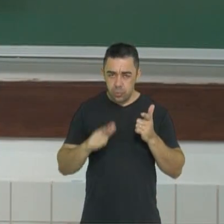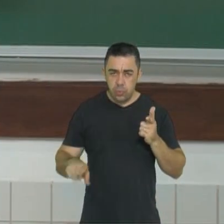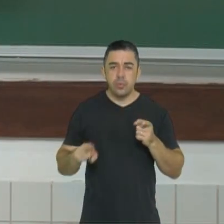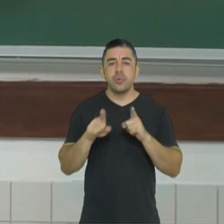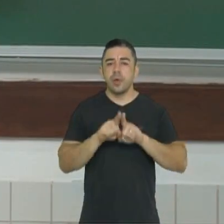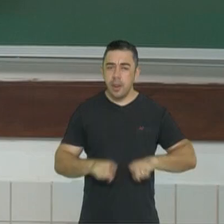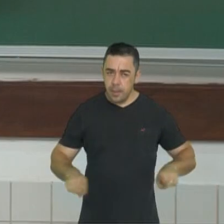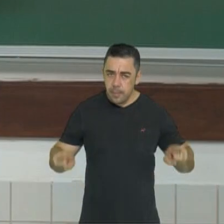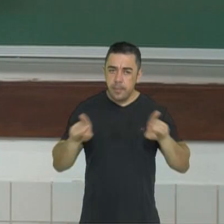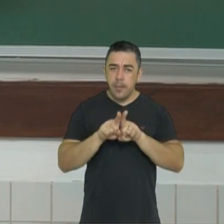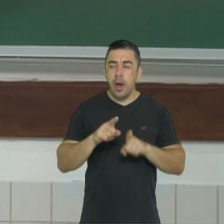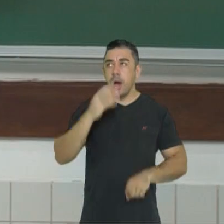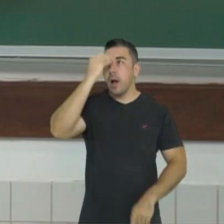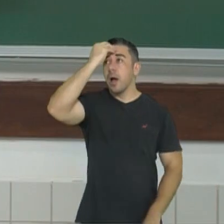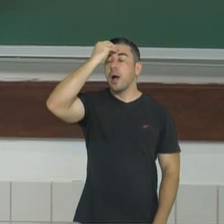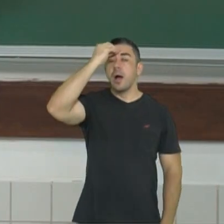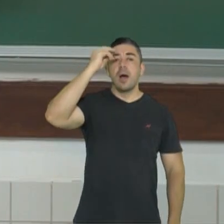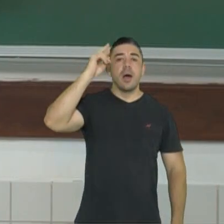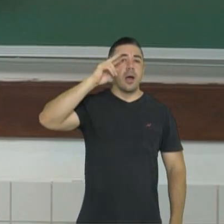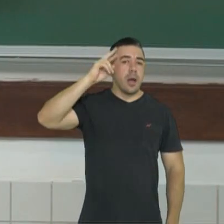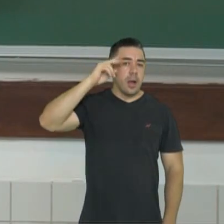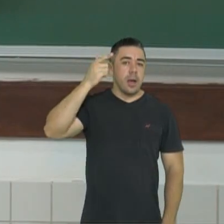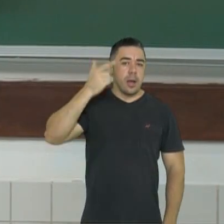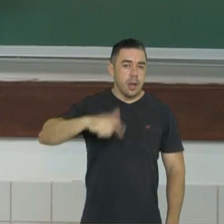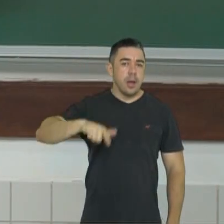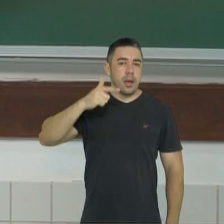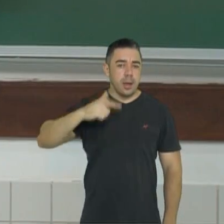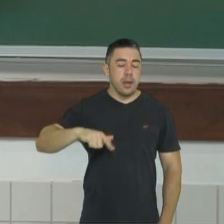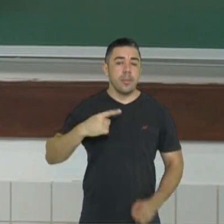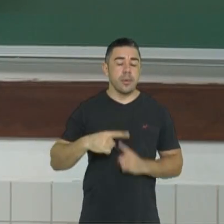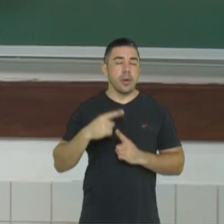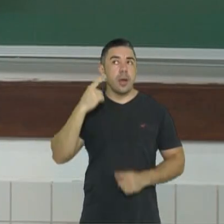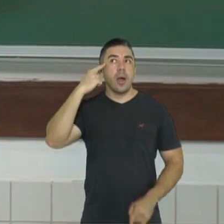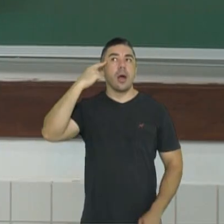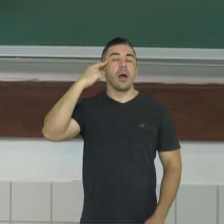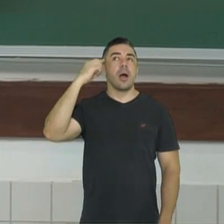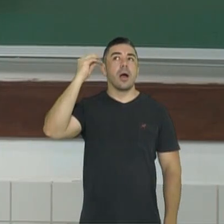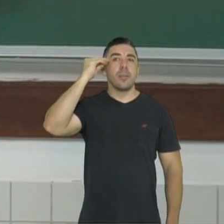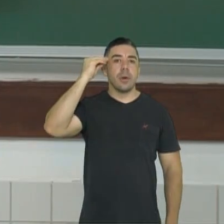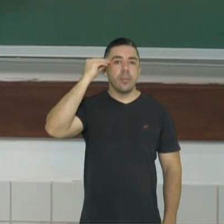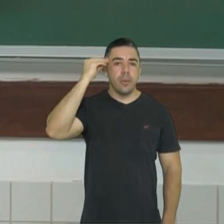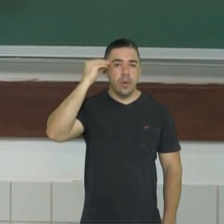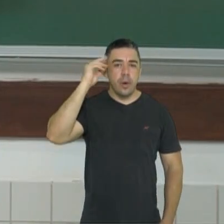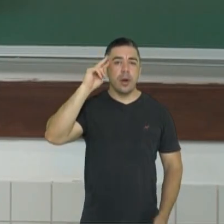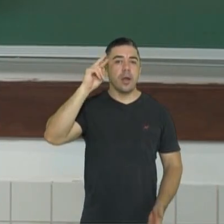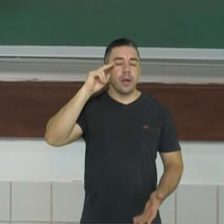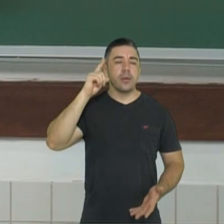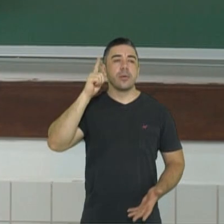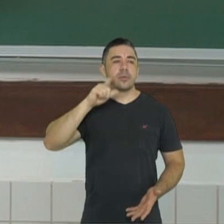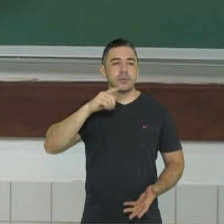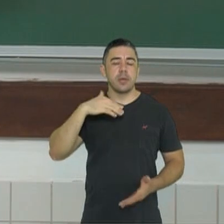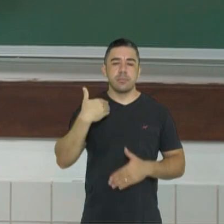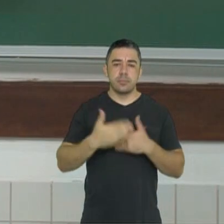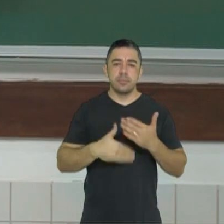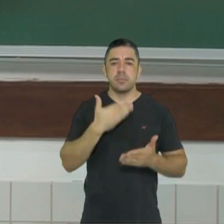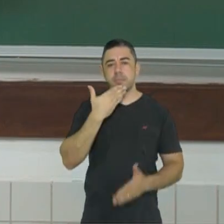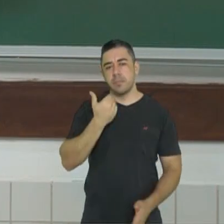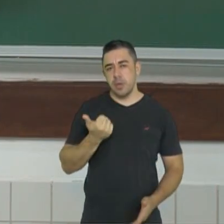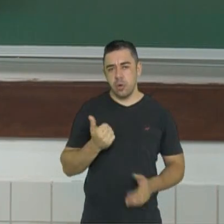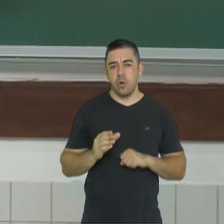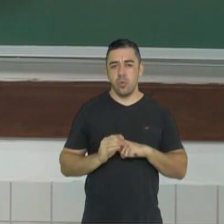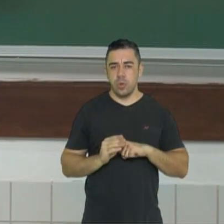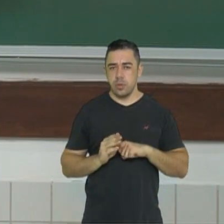que a gente já estudou para que cada vez que a gente vai puxando pela memória ali a gente vai amadurecendo